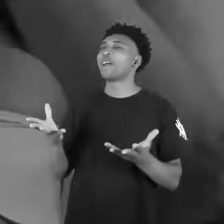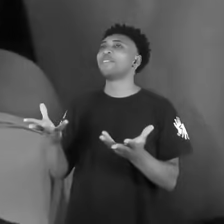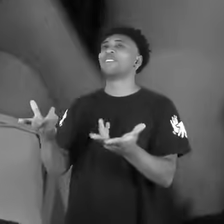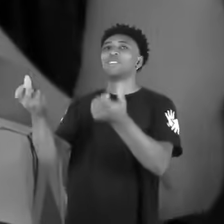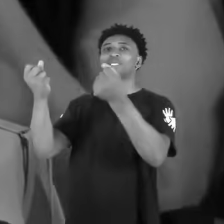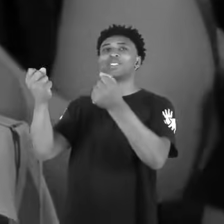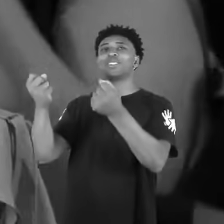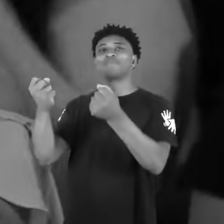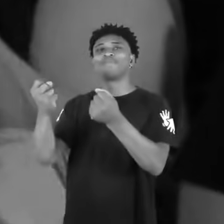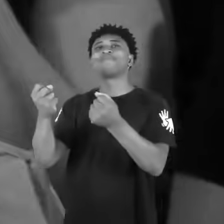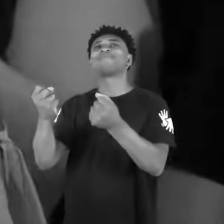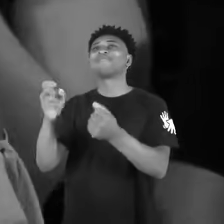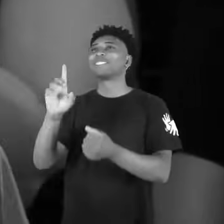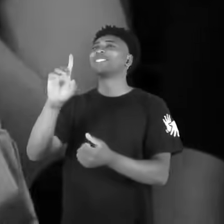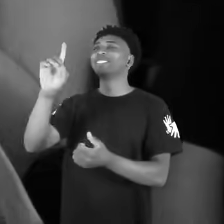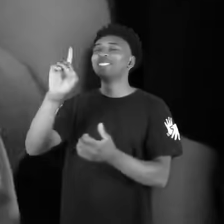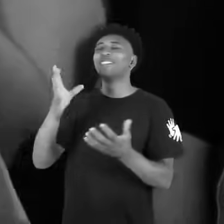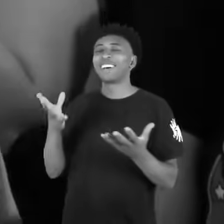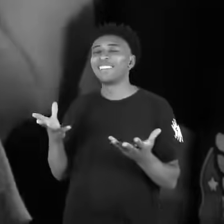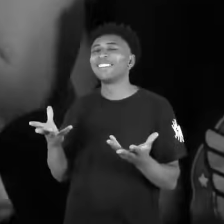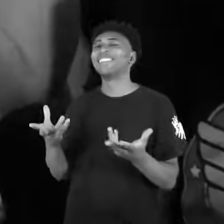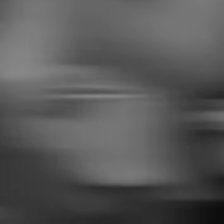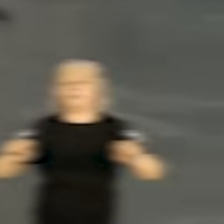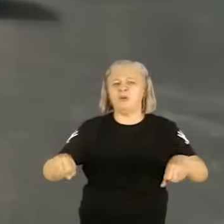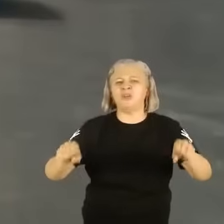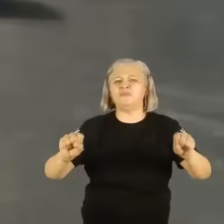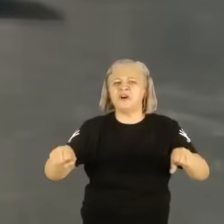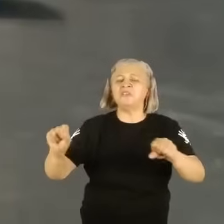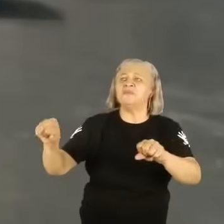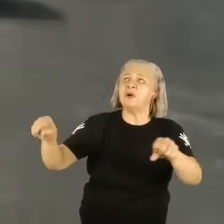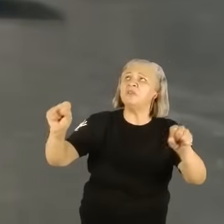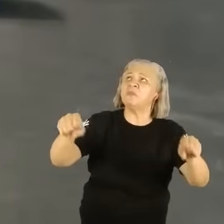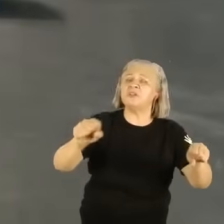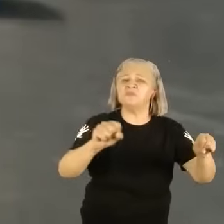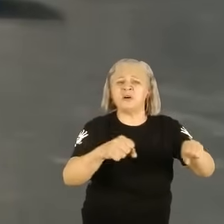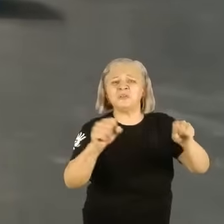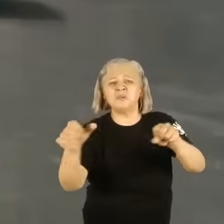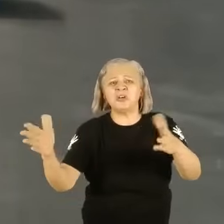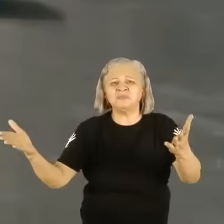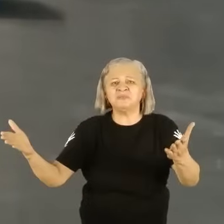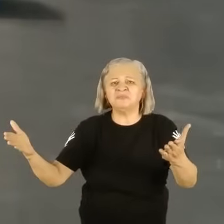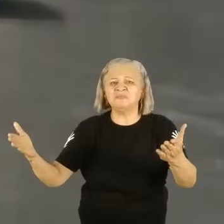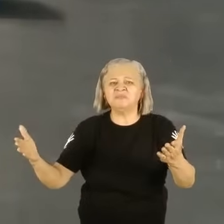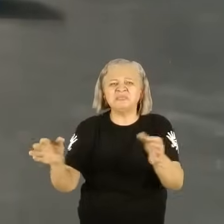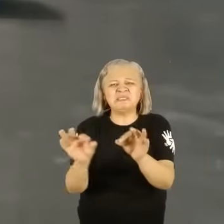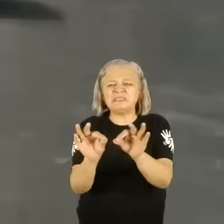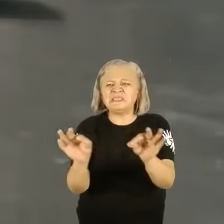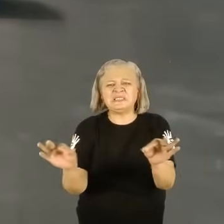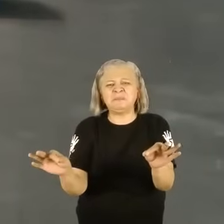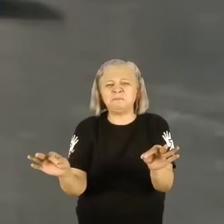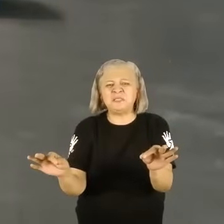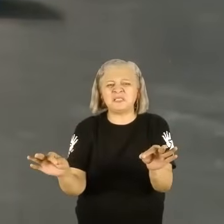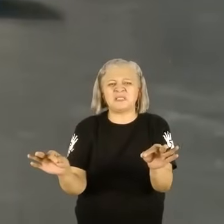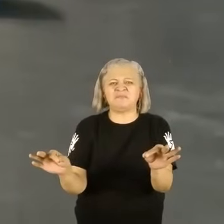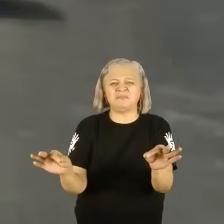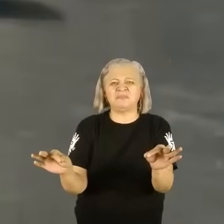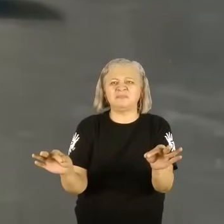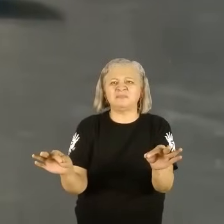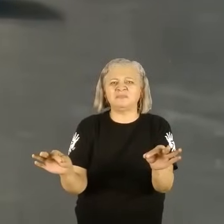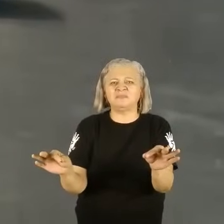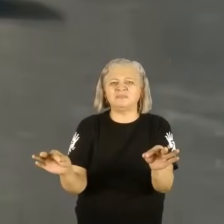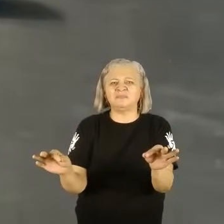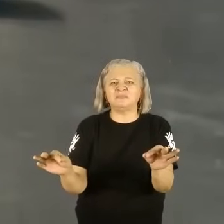Deus. E que bom que o nosso Deus não é gente. Ia de moto. A moto não era lá essas coisas. Menos